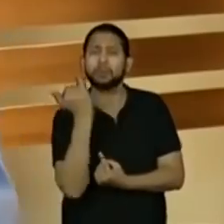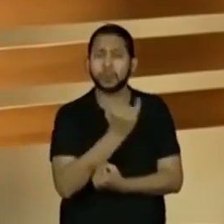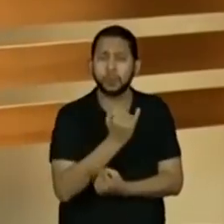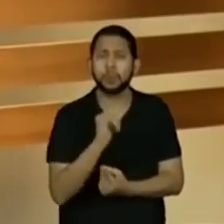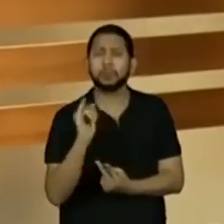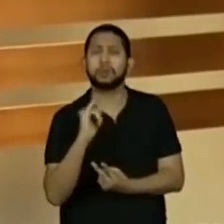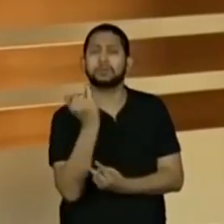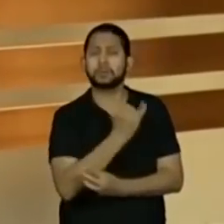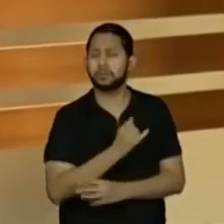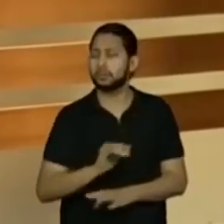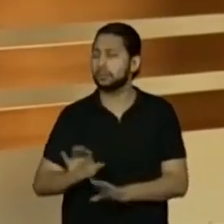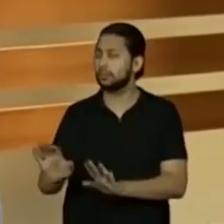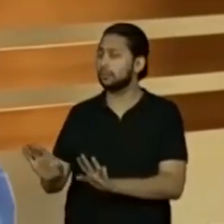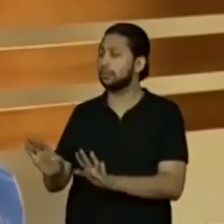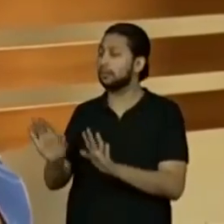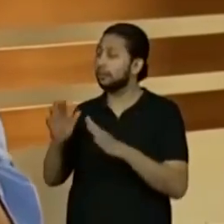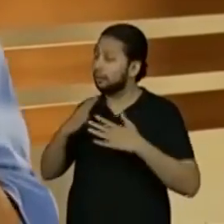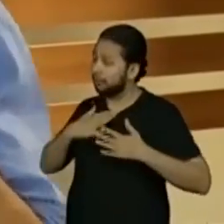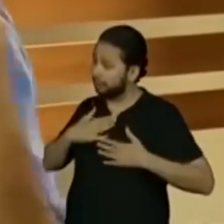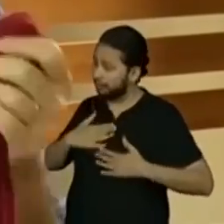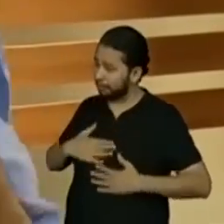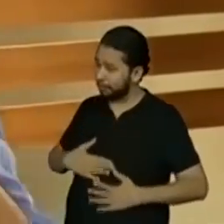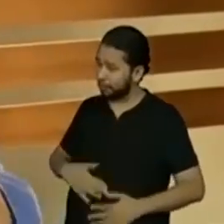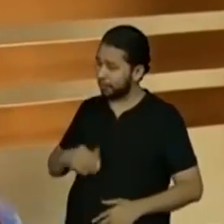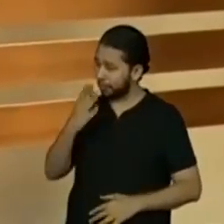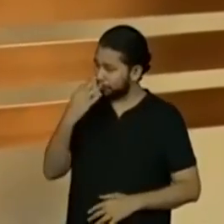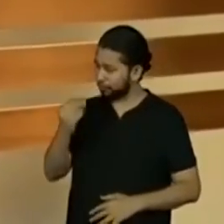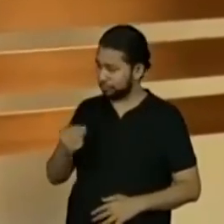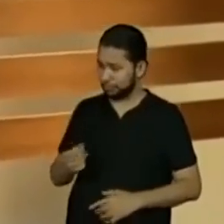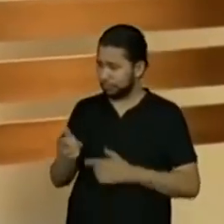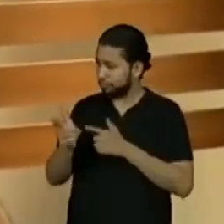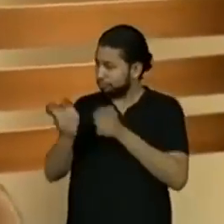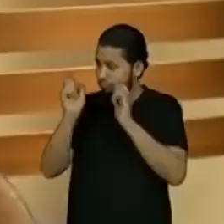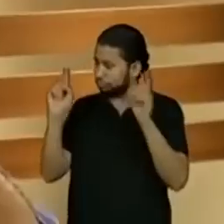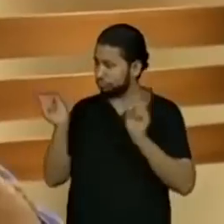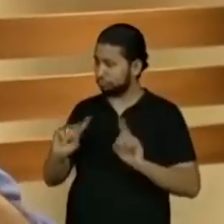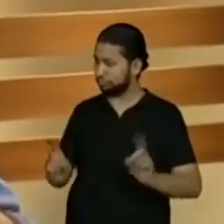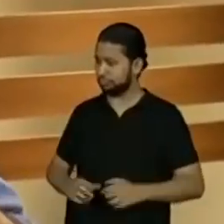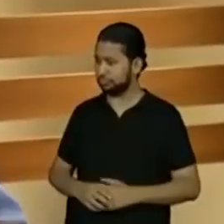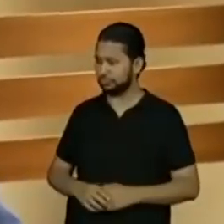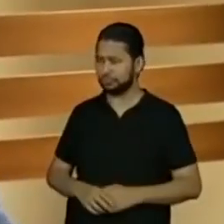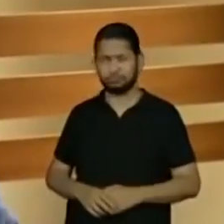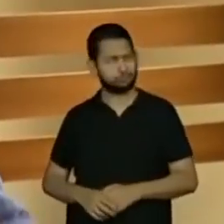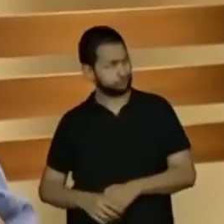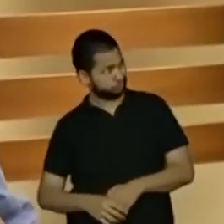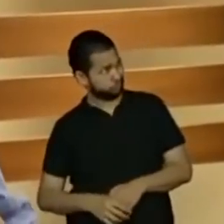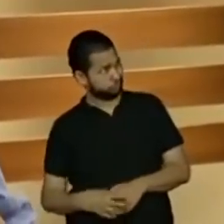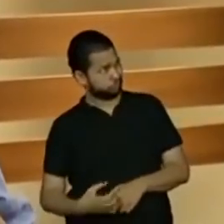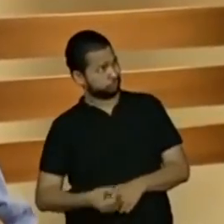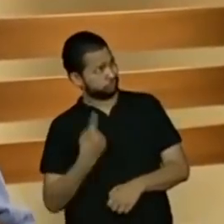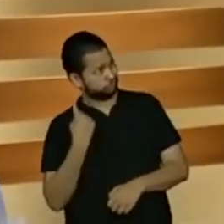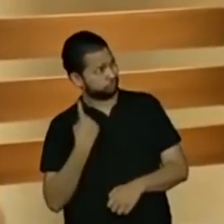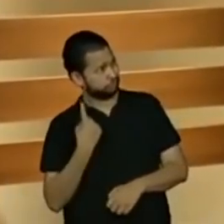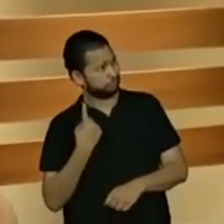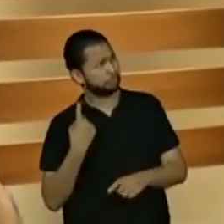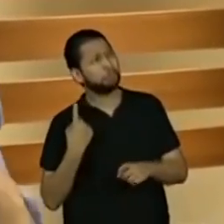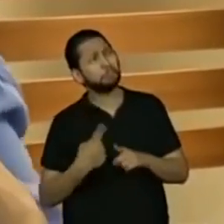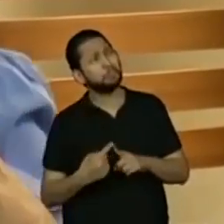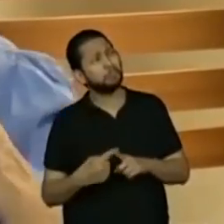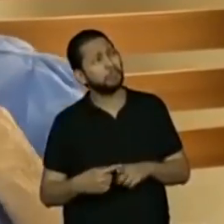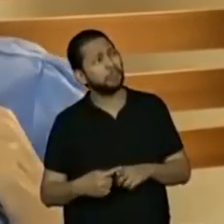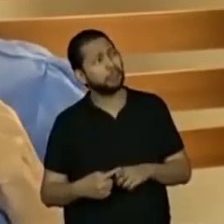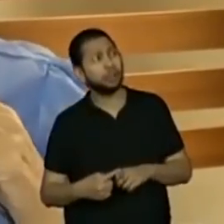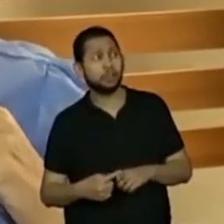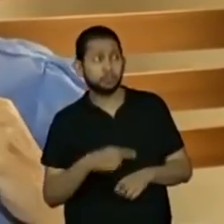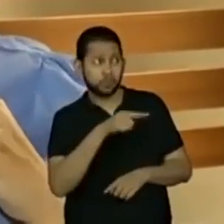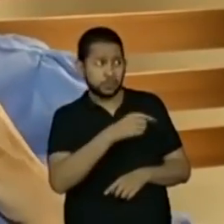falou, fique calma, raposinha, eu não vou te matar. A raposa então disse, e você não vai se arrepender.